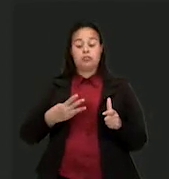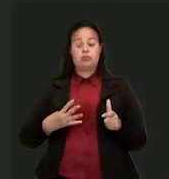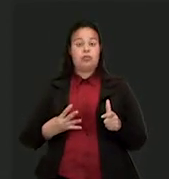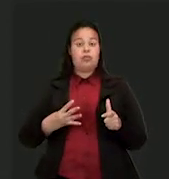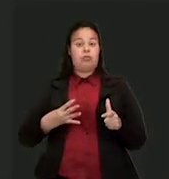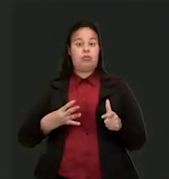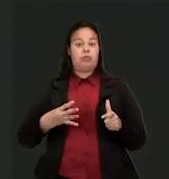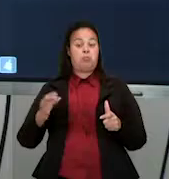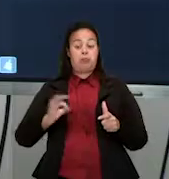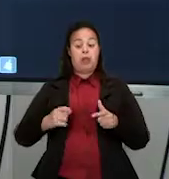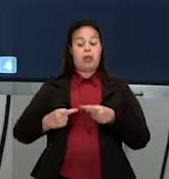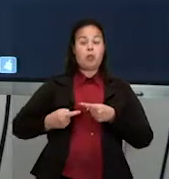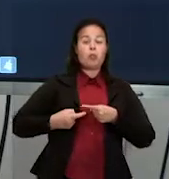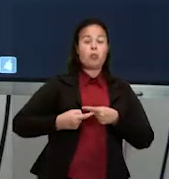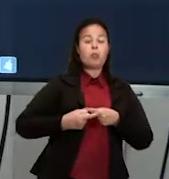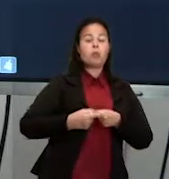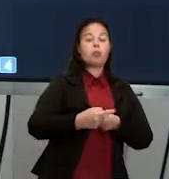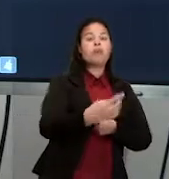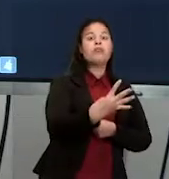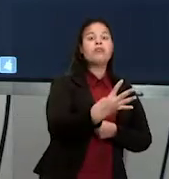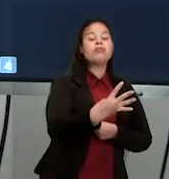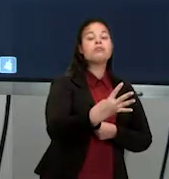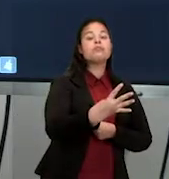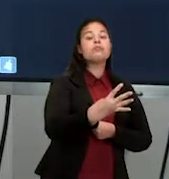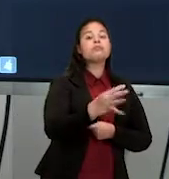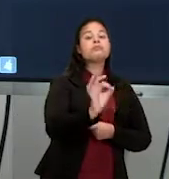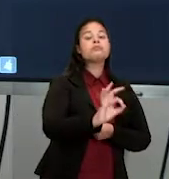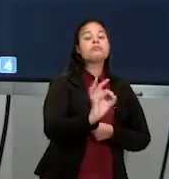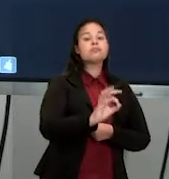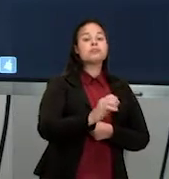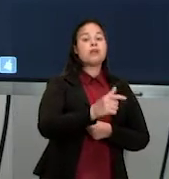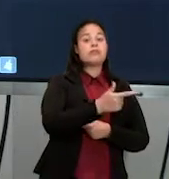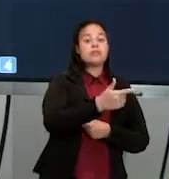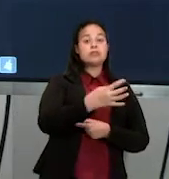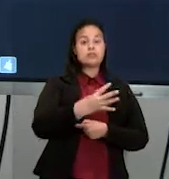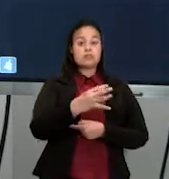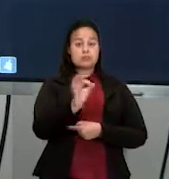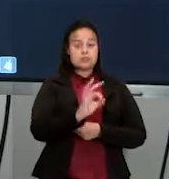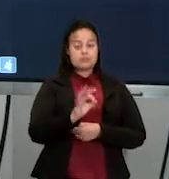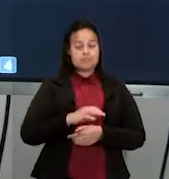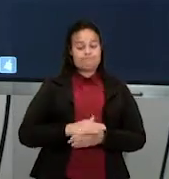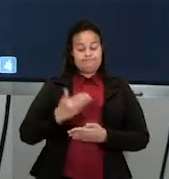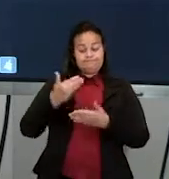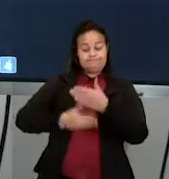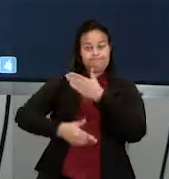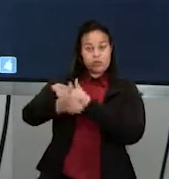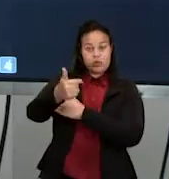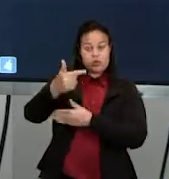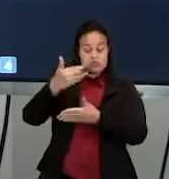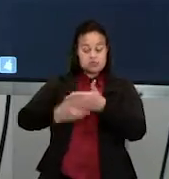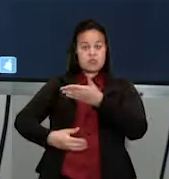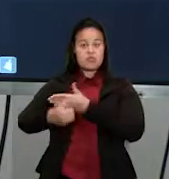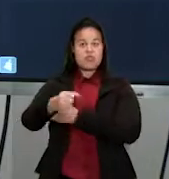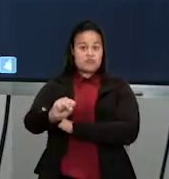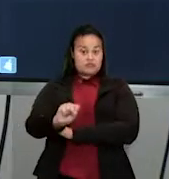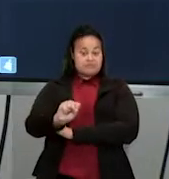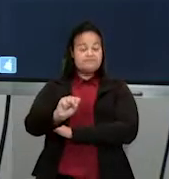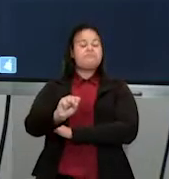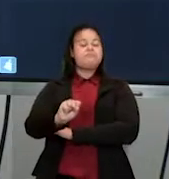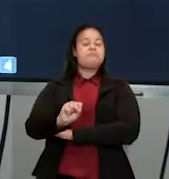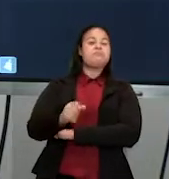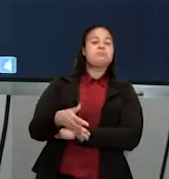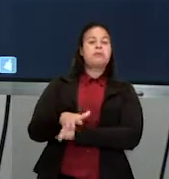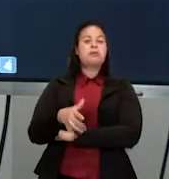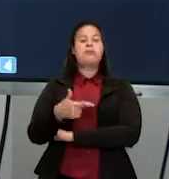24%. E aí eu vou te perguntar agora, ó, descontou 12, descontou 8. Então, descontou mais ou